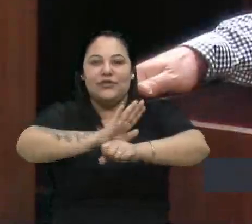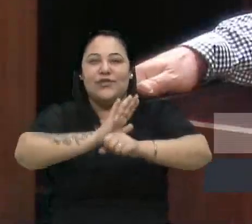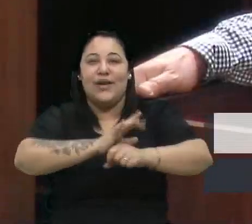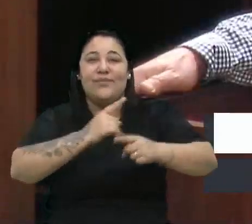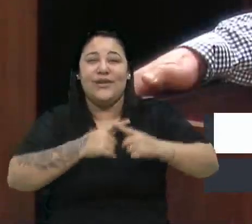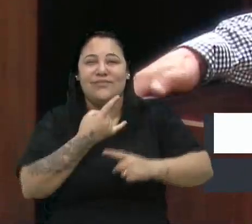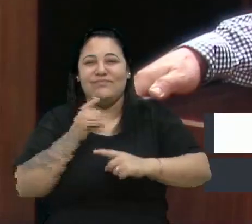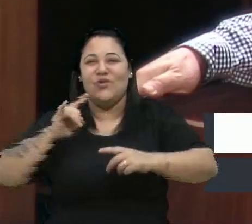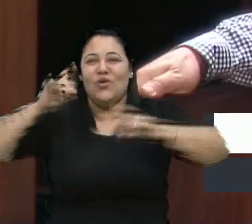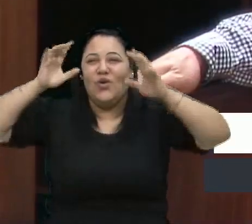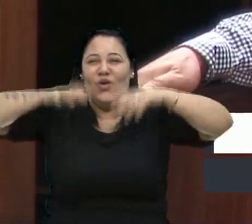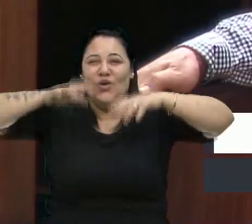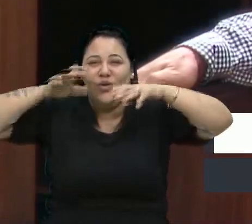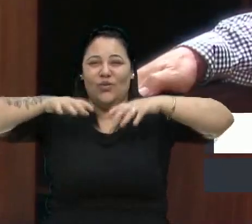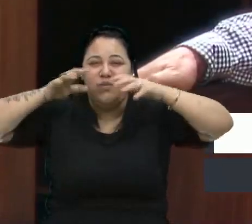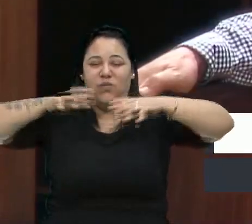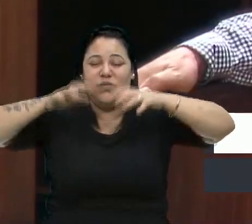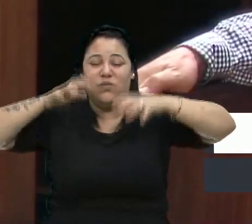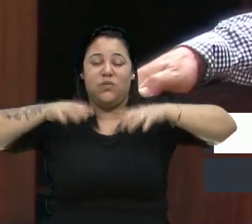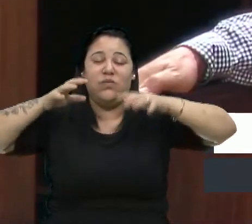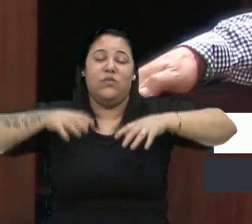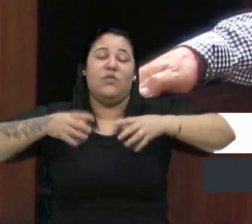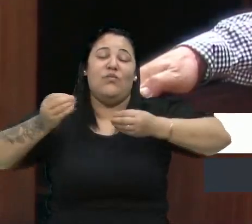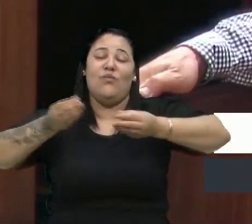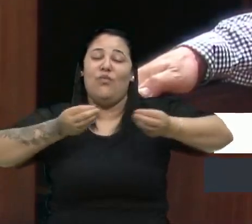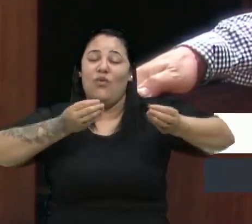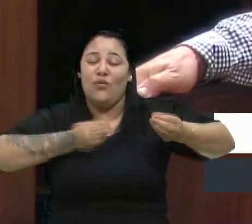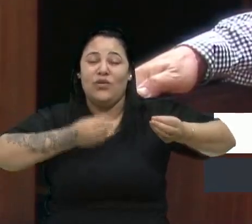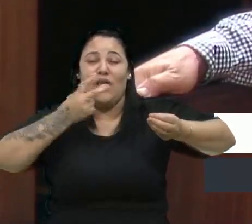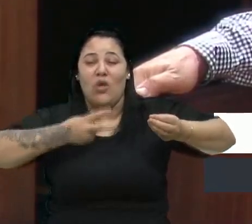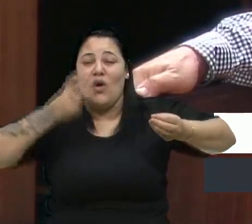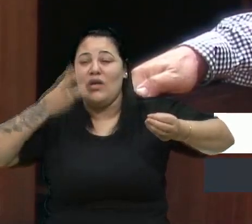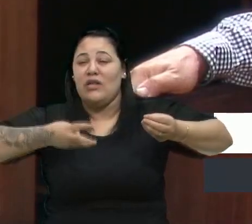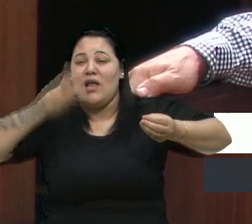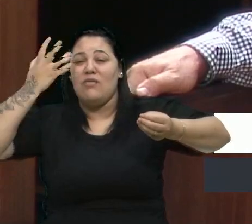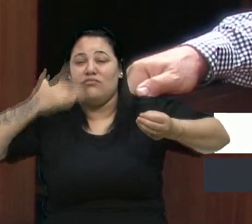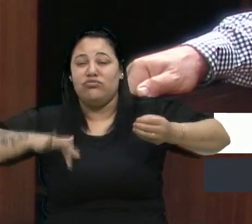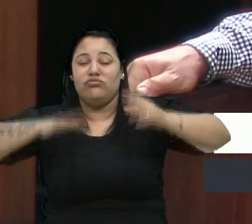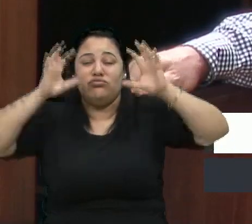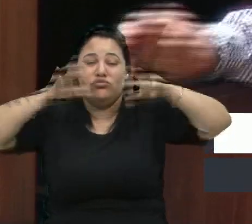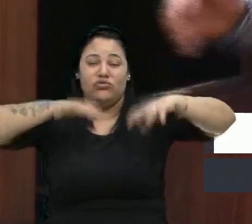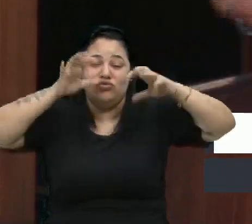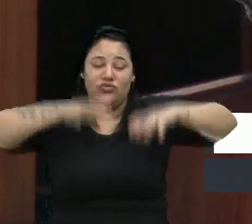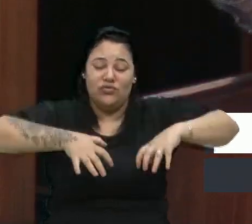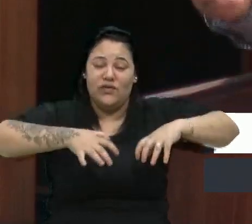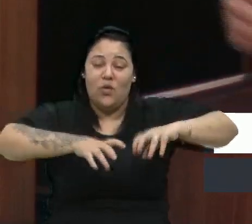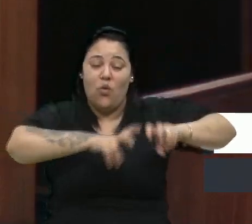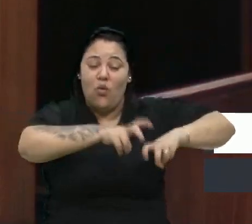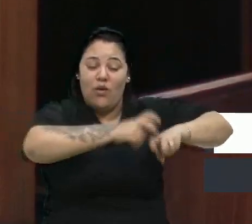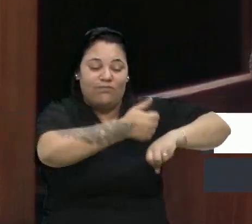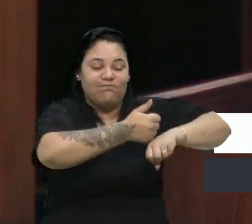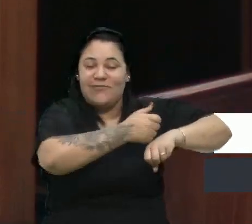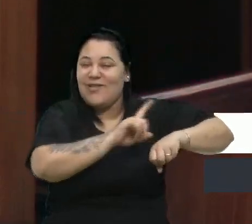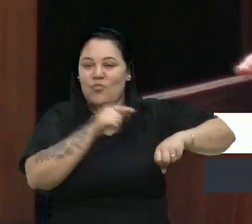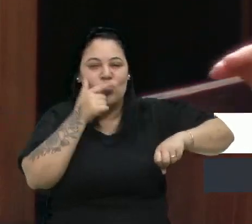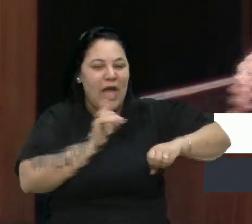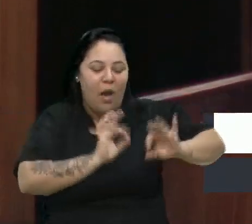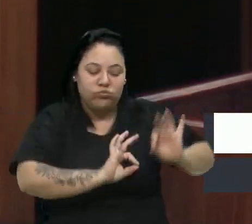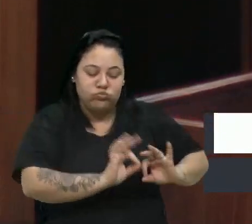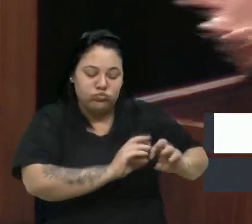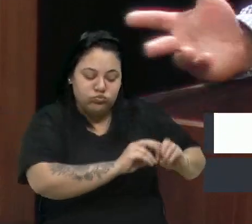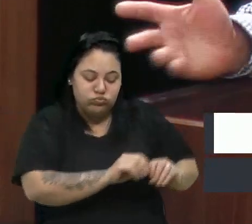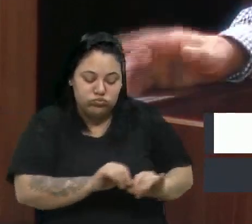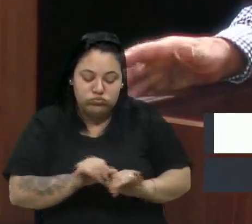são vários dias seguidos, 2, 3 dias os agricultores prepararam a terra, logo os verdes 30, 40